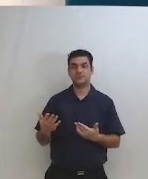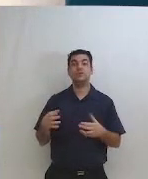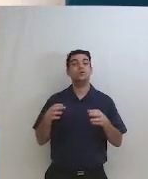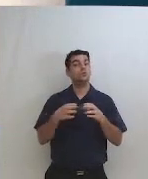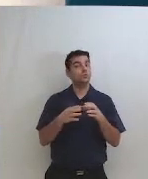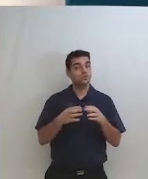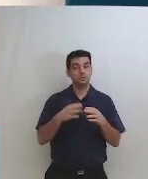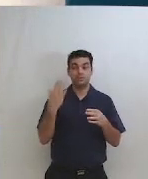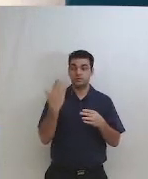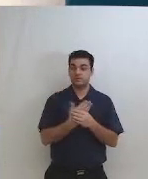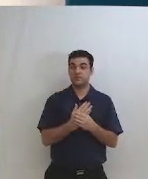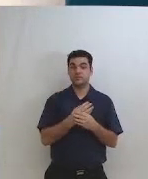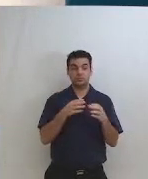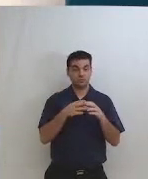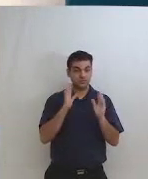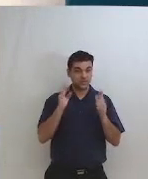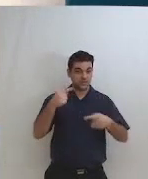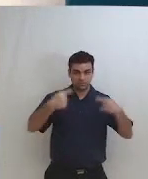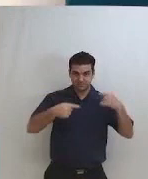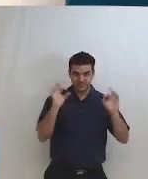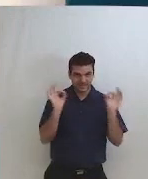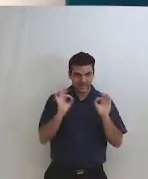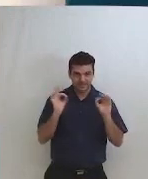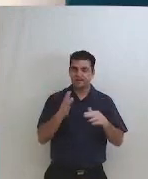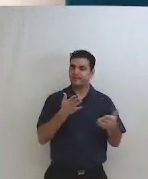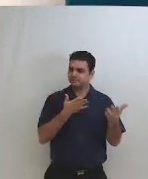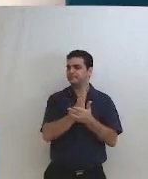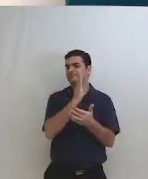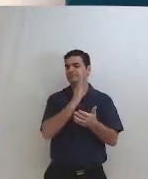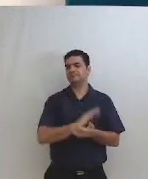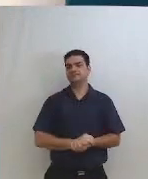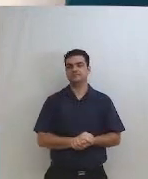bloco que não mereceram destaque.